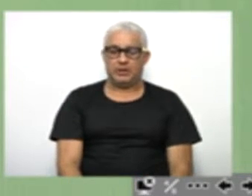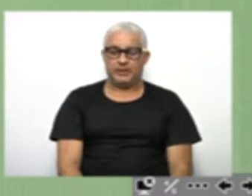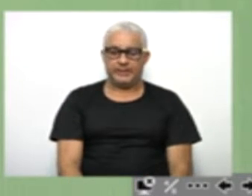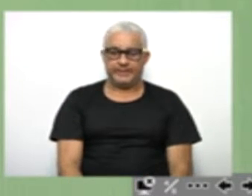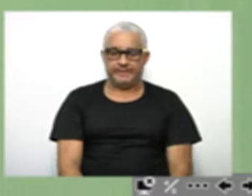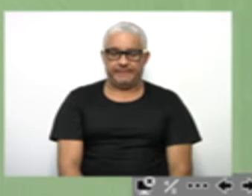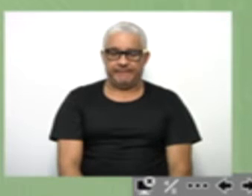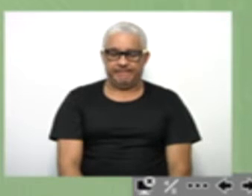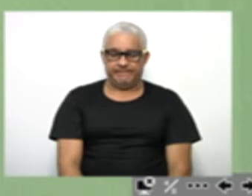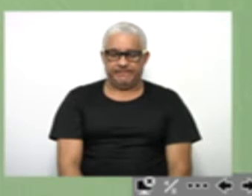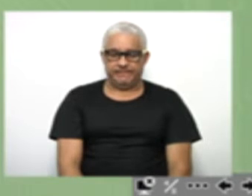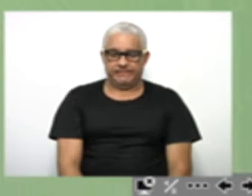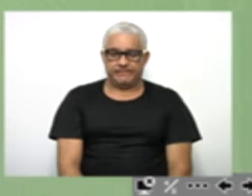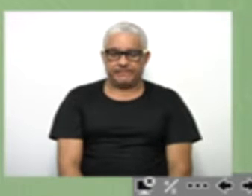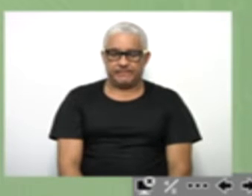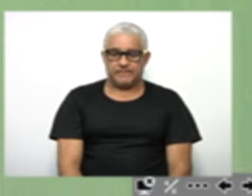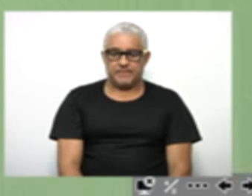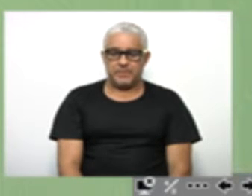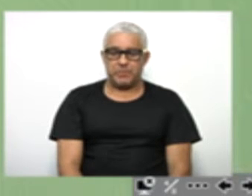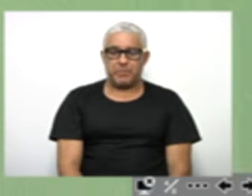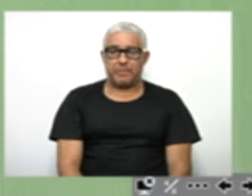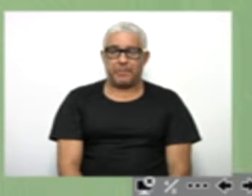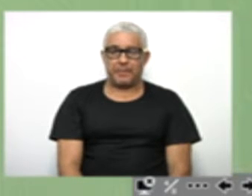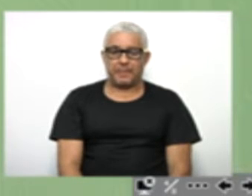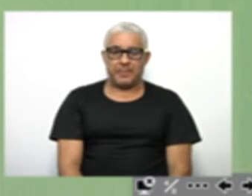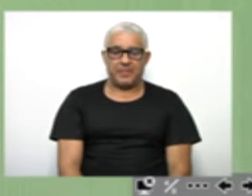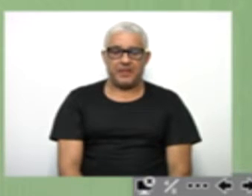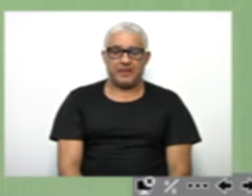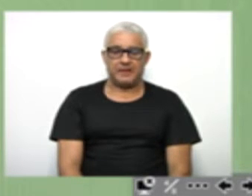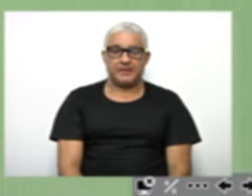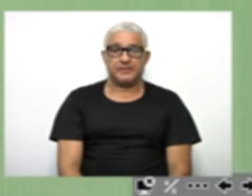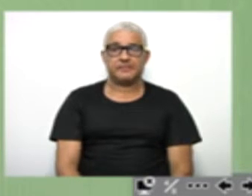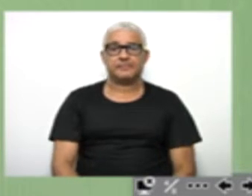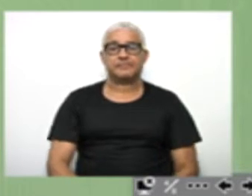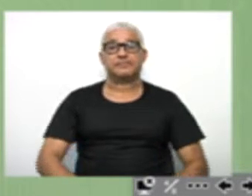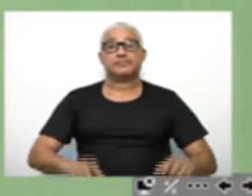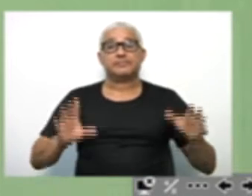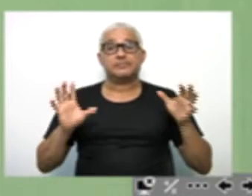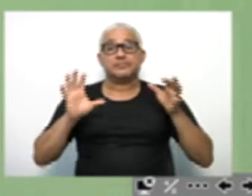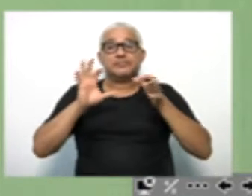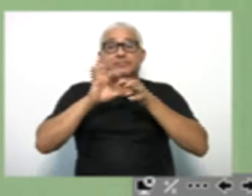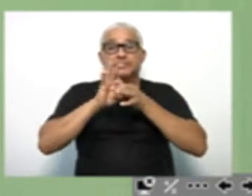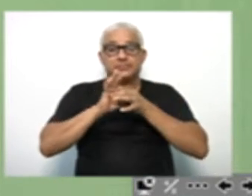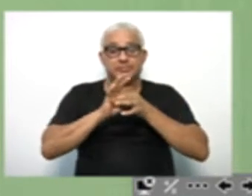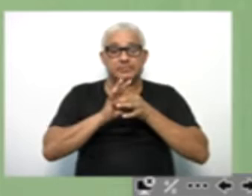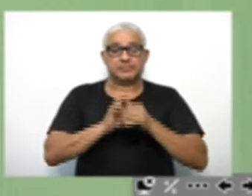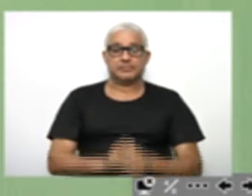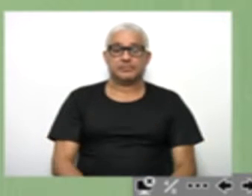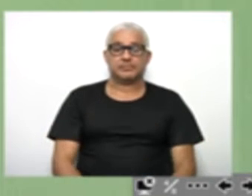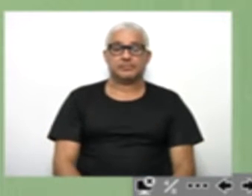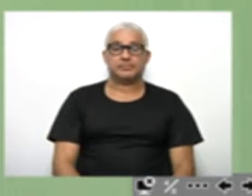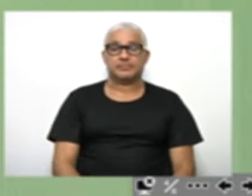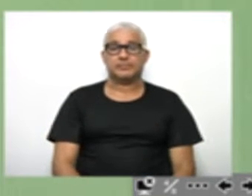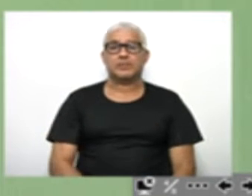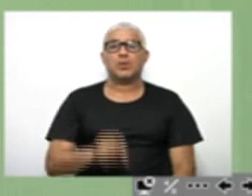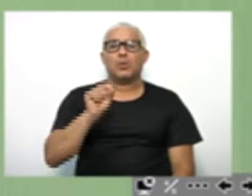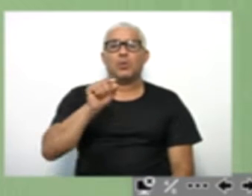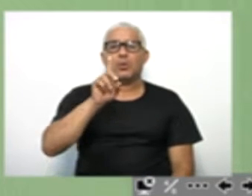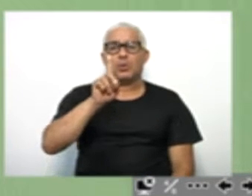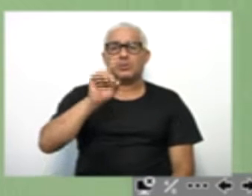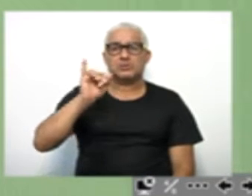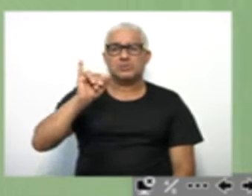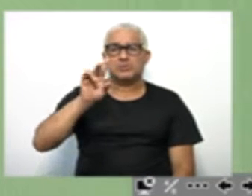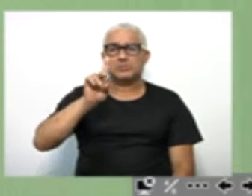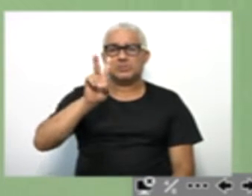sentido. Ótimo. Professor, e nesse contexto da nossa aula, fazendo a revisão, o que seriam os